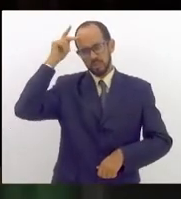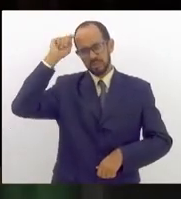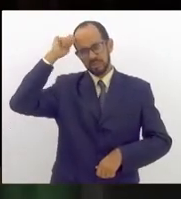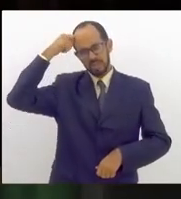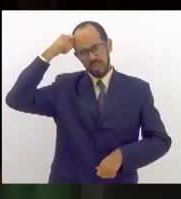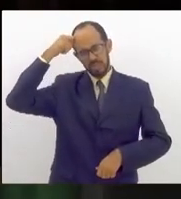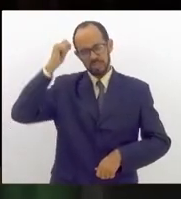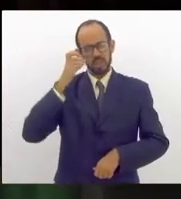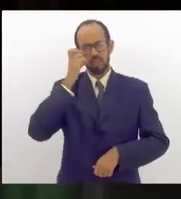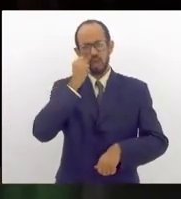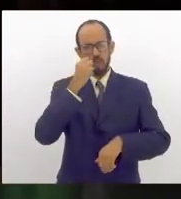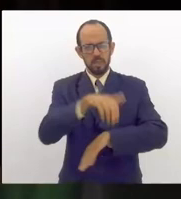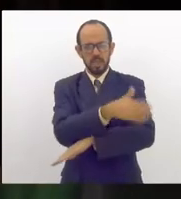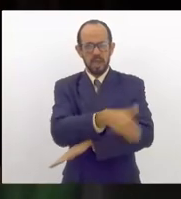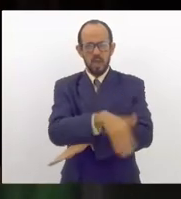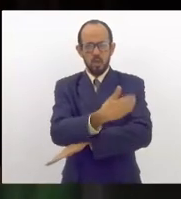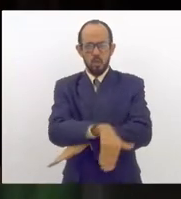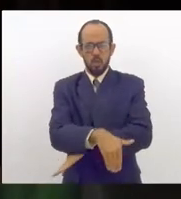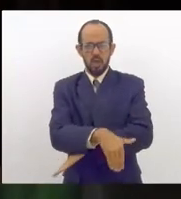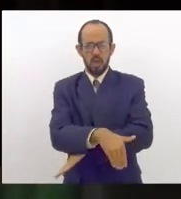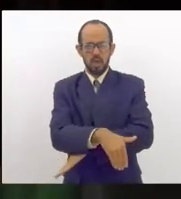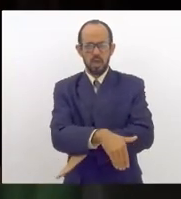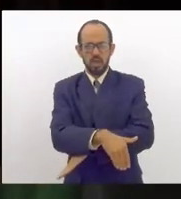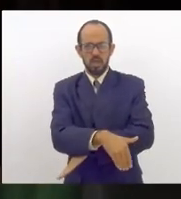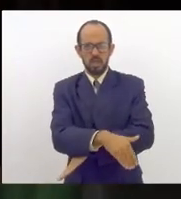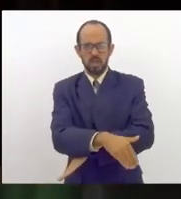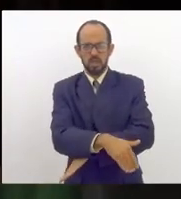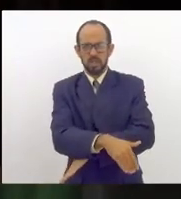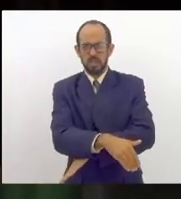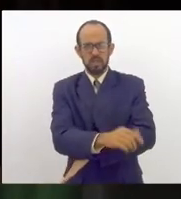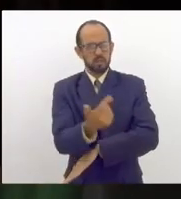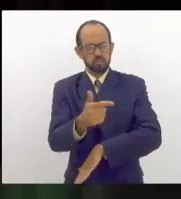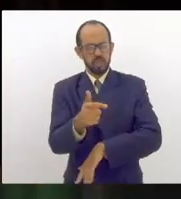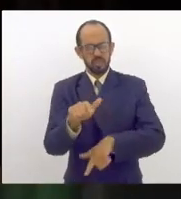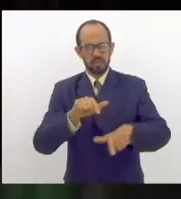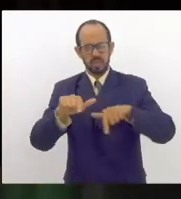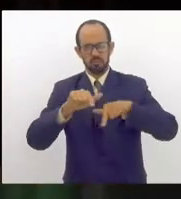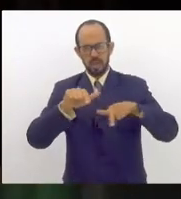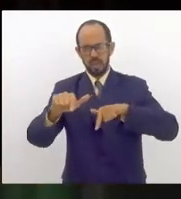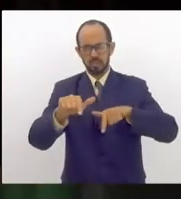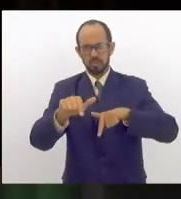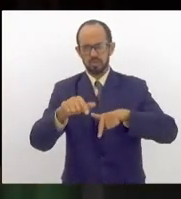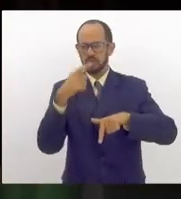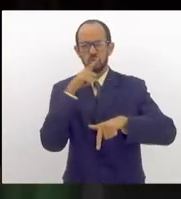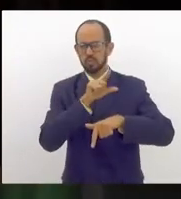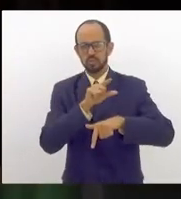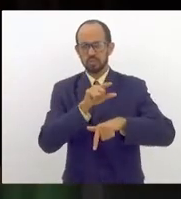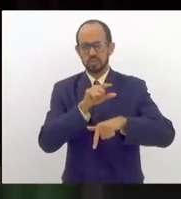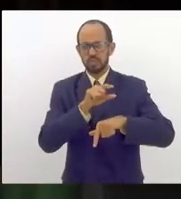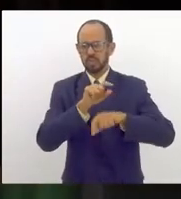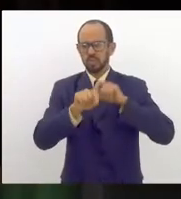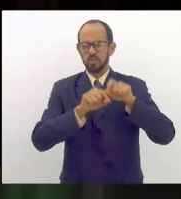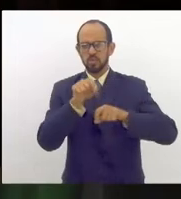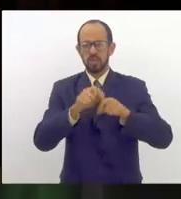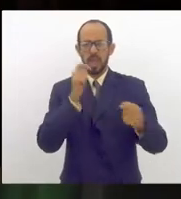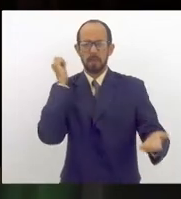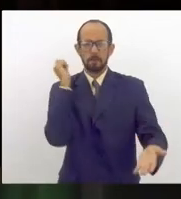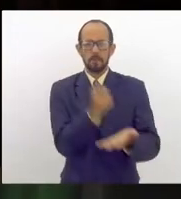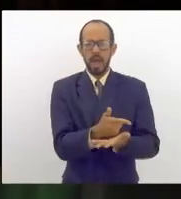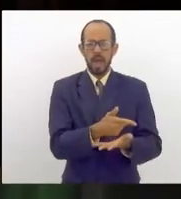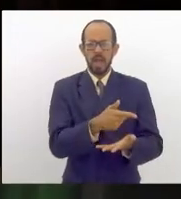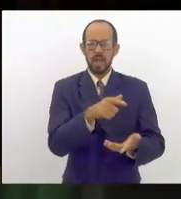Marquise São pessoas que perderam seu trabalho que não conseguiram honrar os seus aluguéis